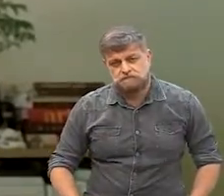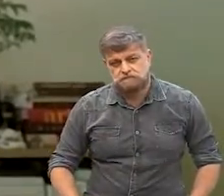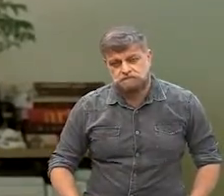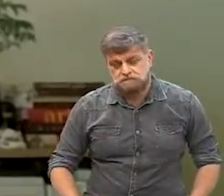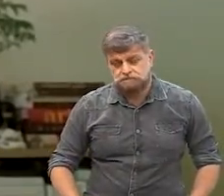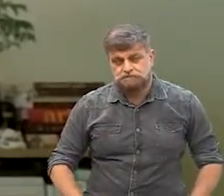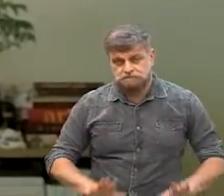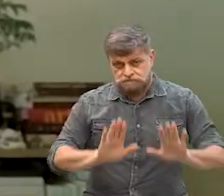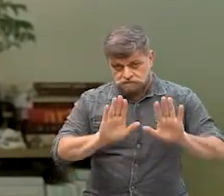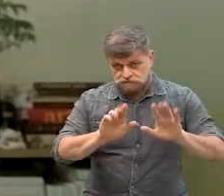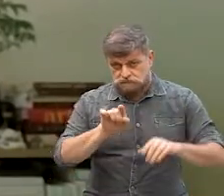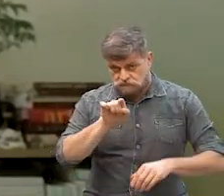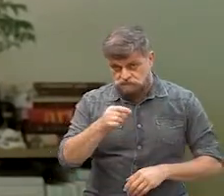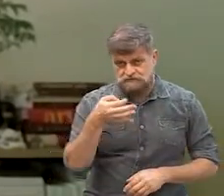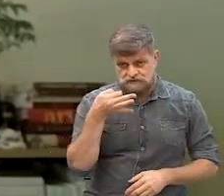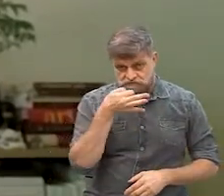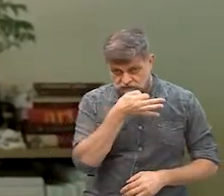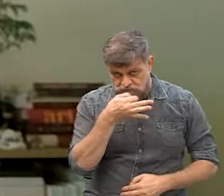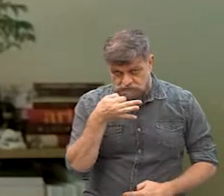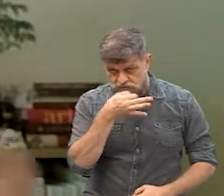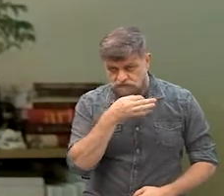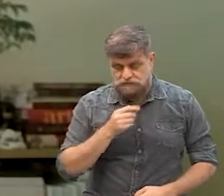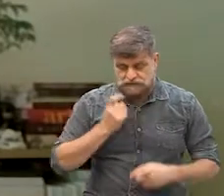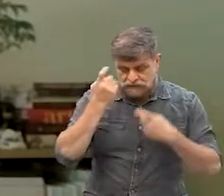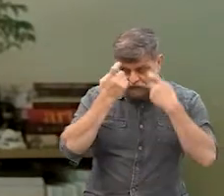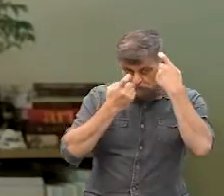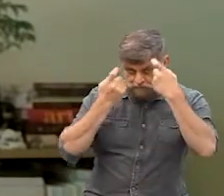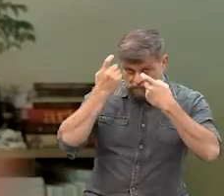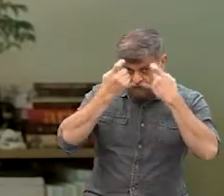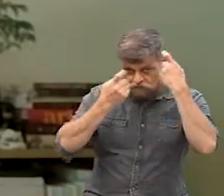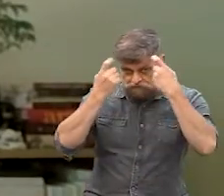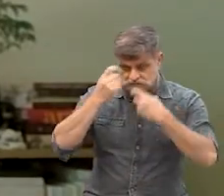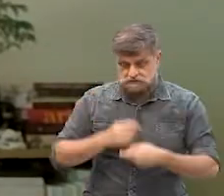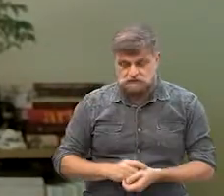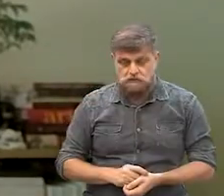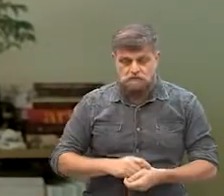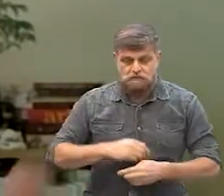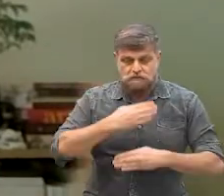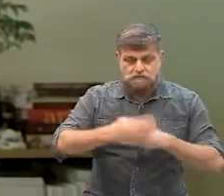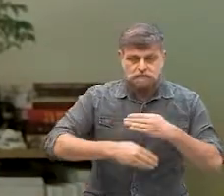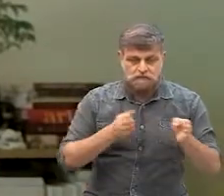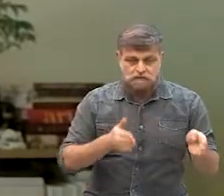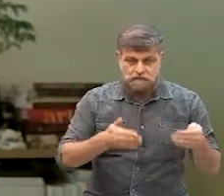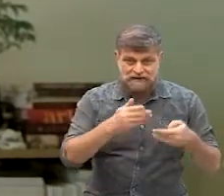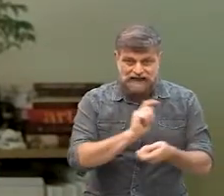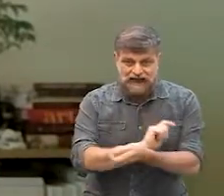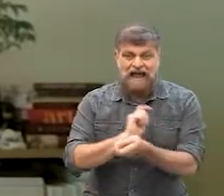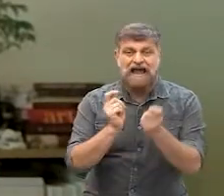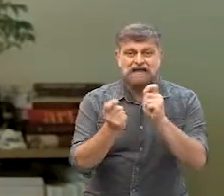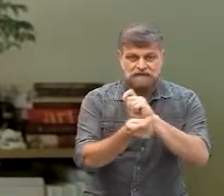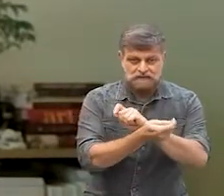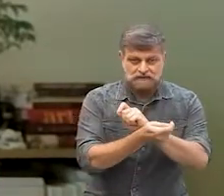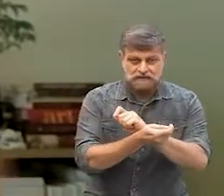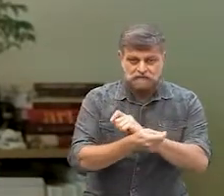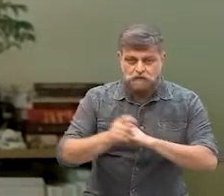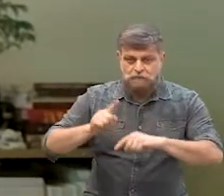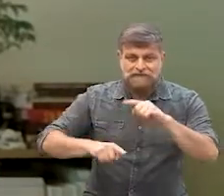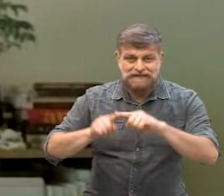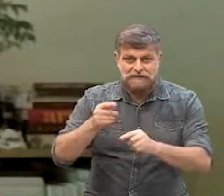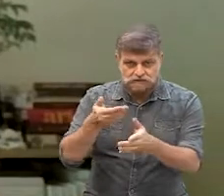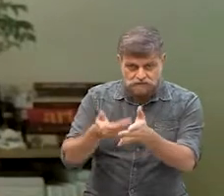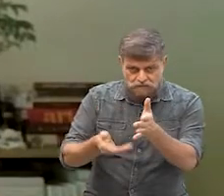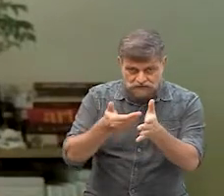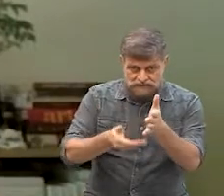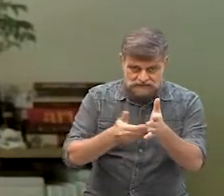E no caso que você mencionou, por exemplo, da preocupação em adequar a embalagem para não ocorrer a perda do produto, principalmente no